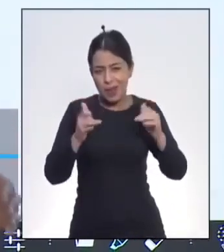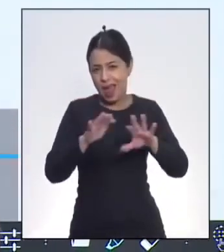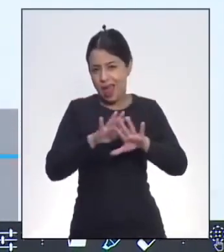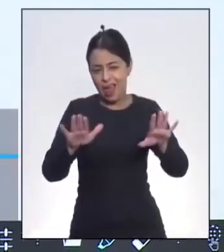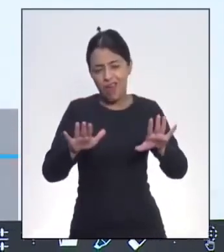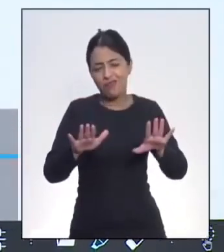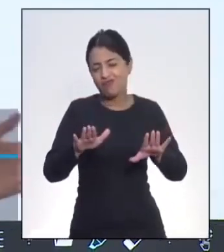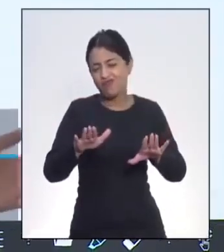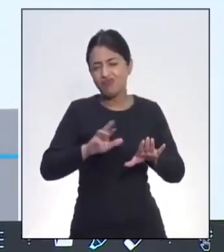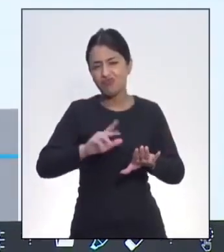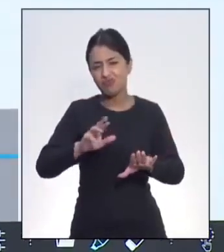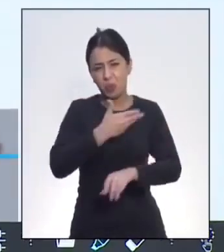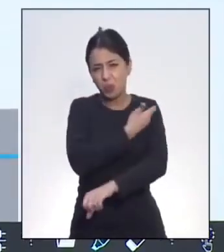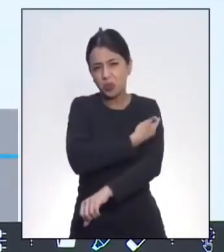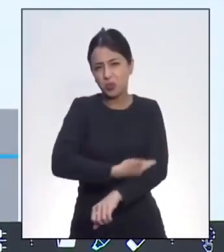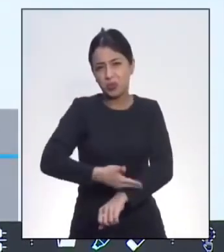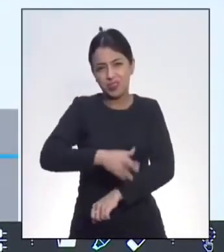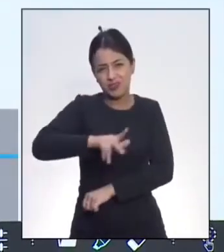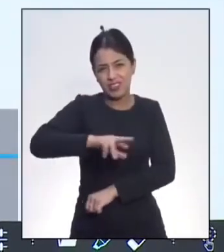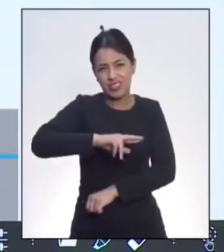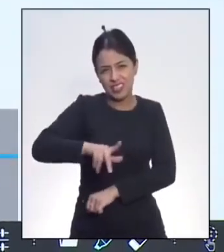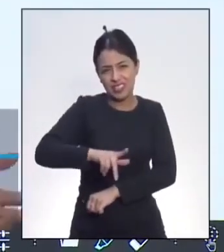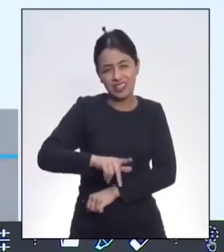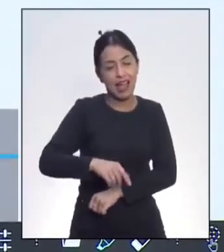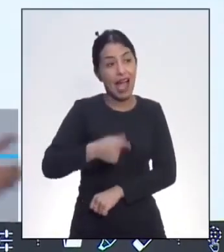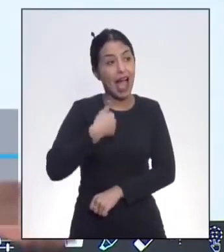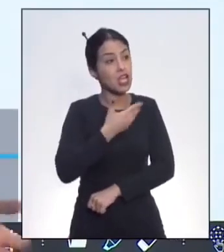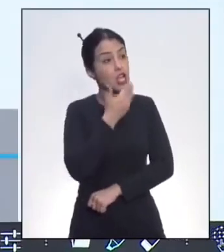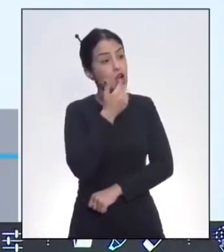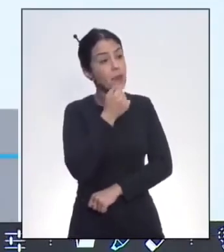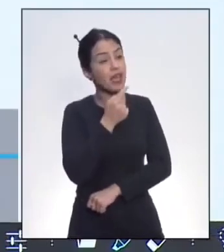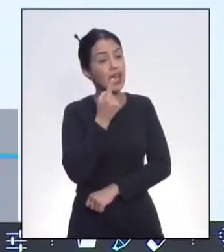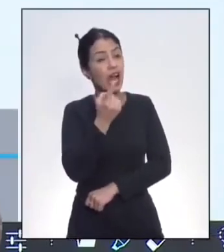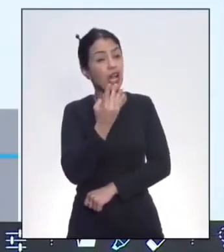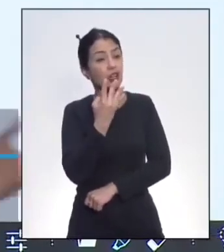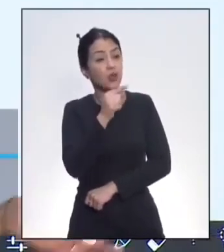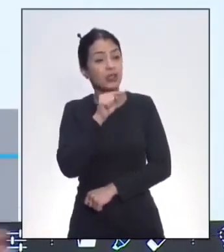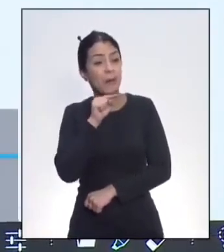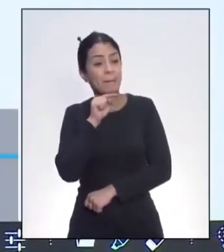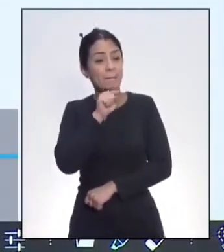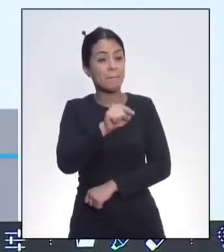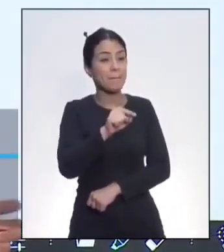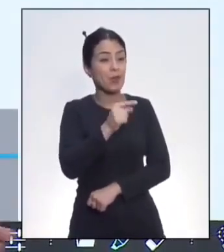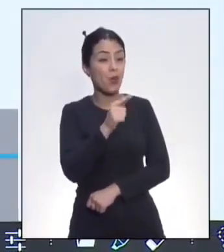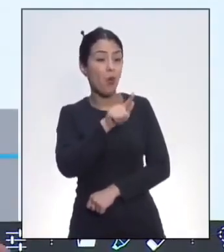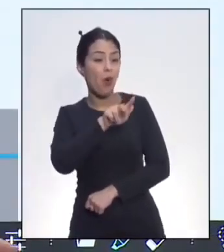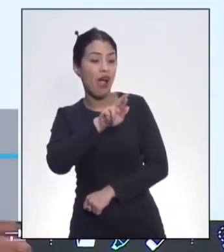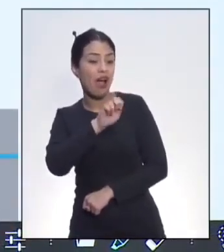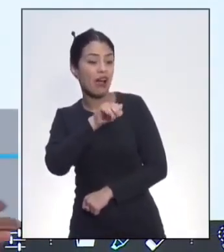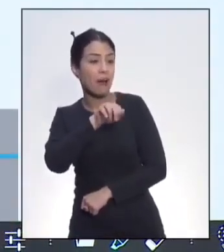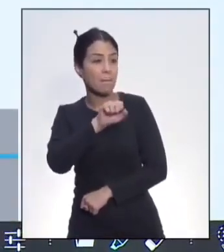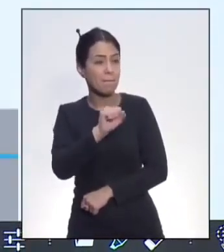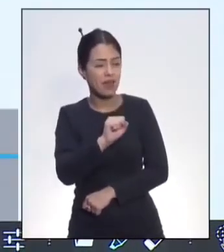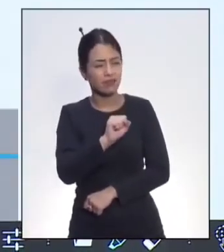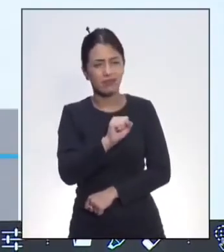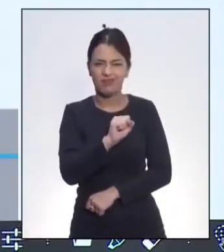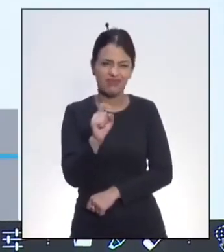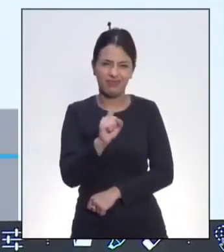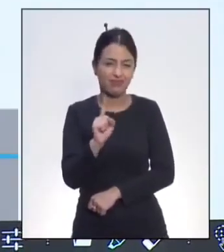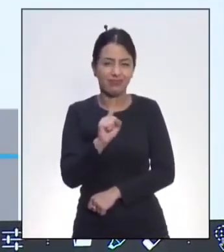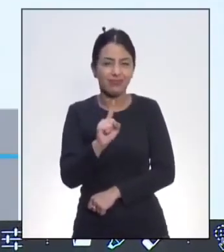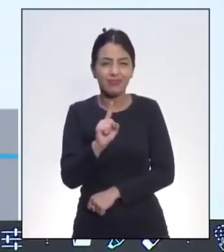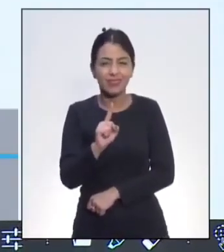a gente ficar falando, eu consumi 14.000 gramas de carne num determinado período. Mas essa é a resposta, sim.